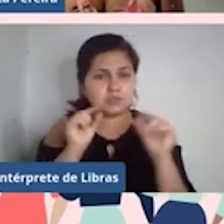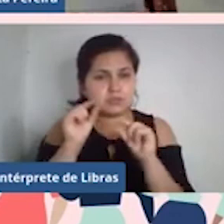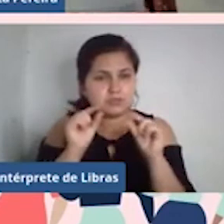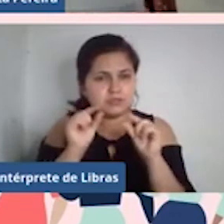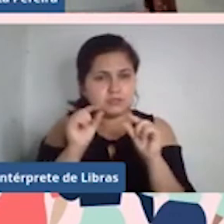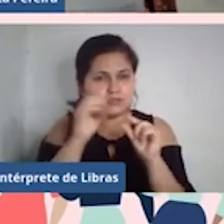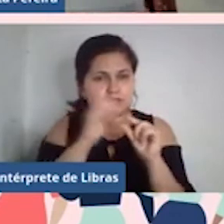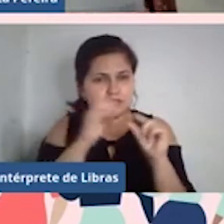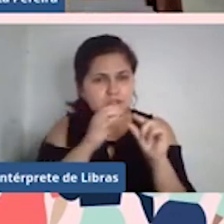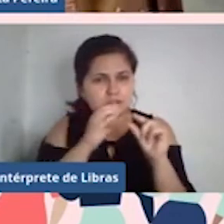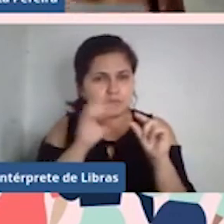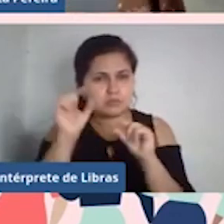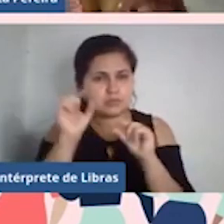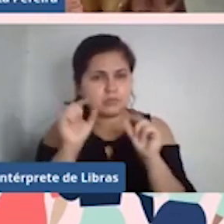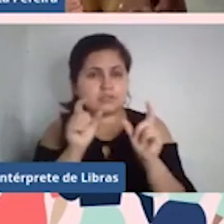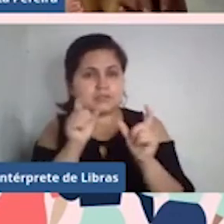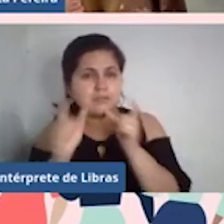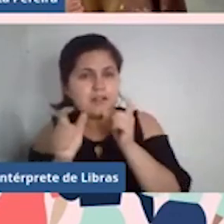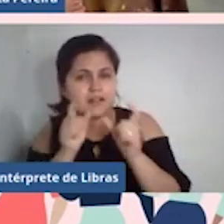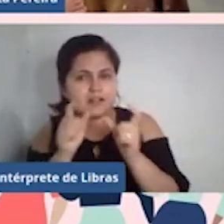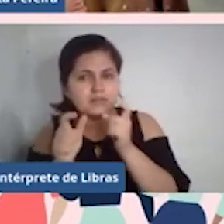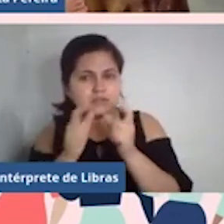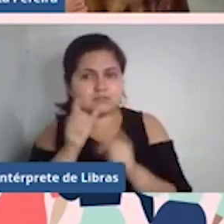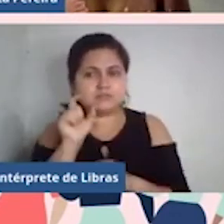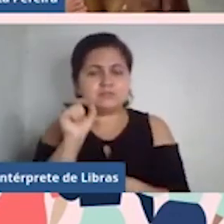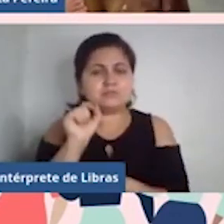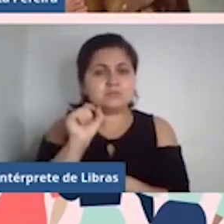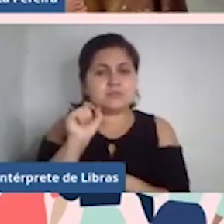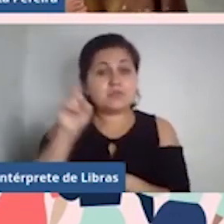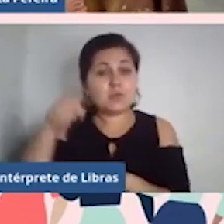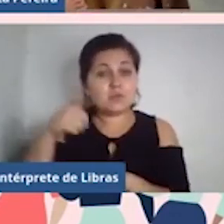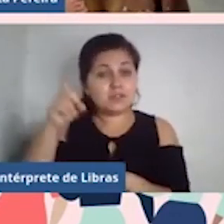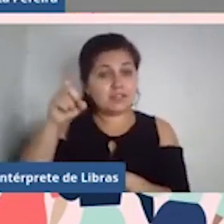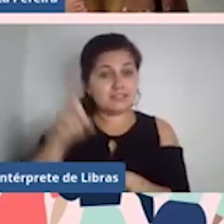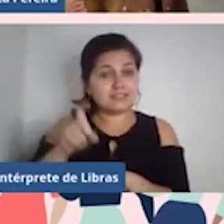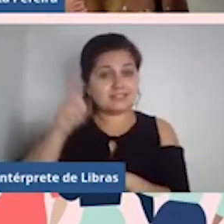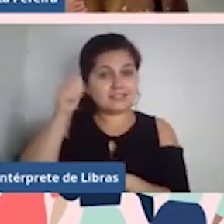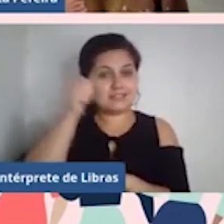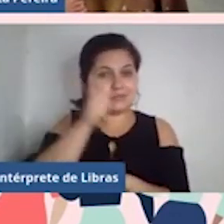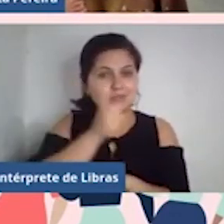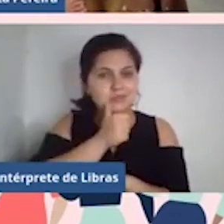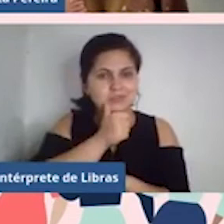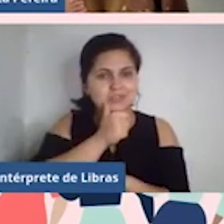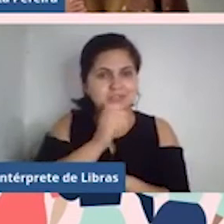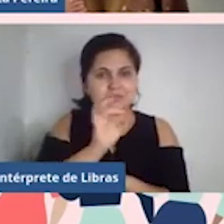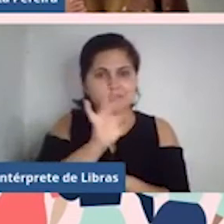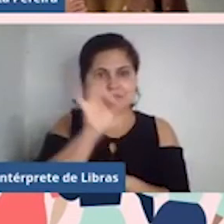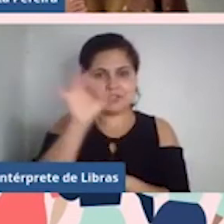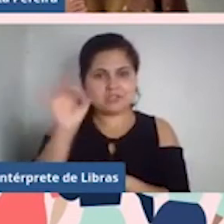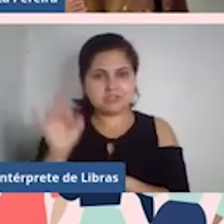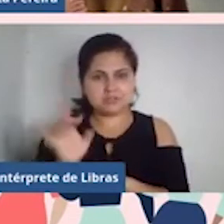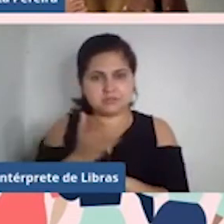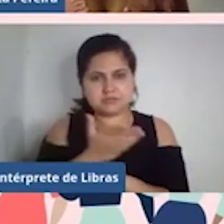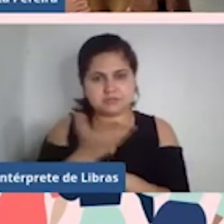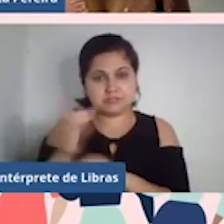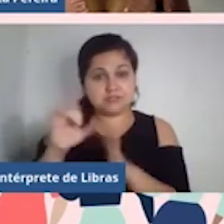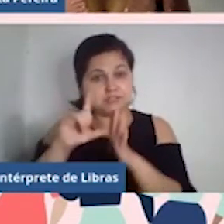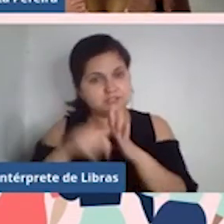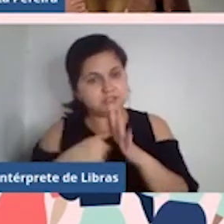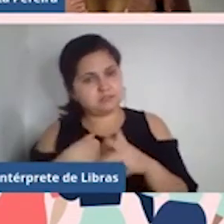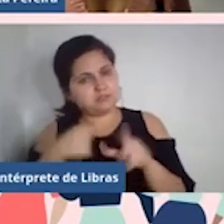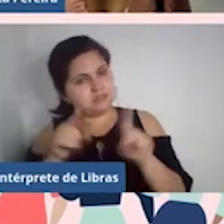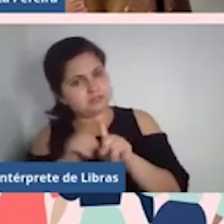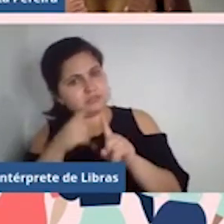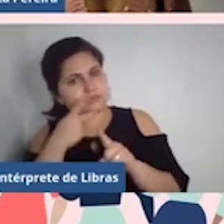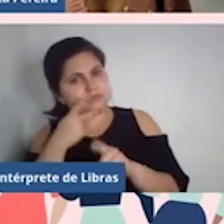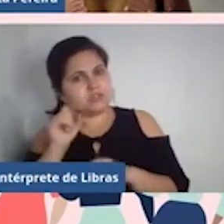em poucas palavras, o que é ser mulher para cada uma de vocês. Depois eu também vou falar para mim o